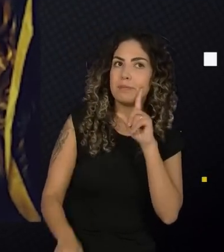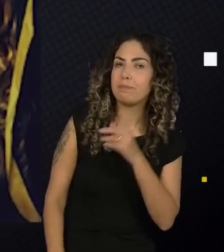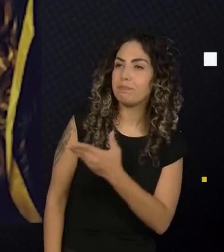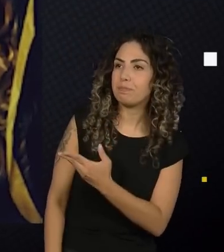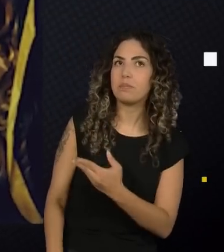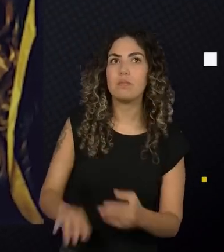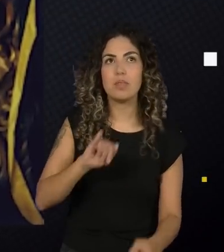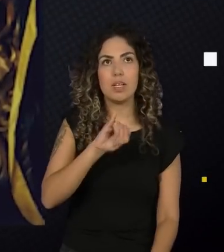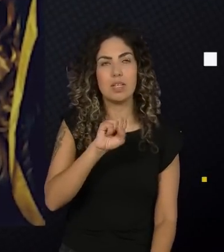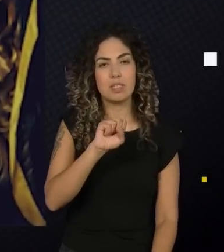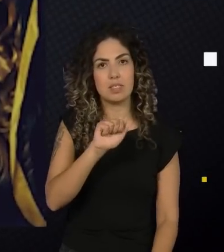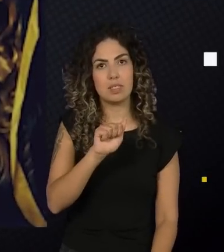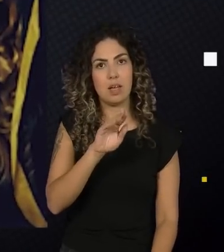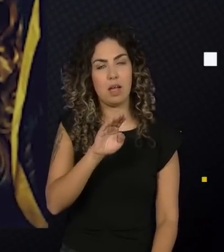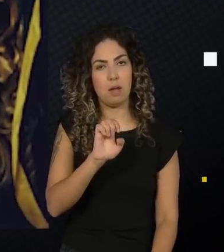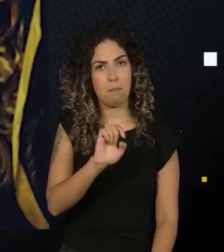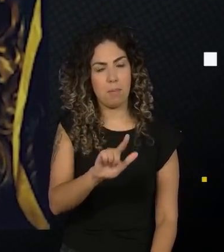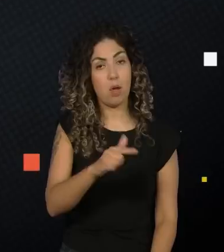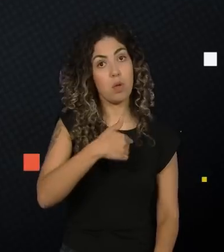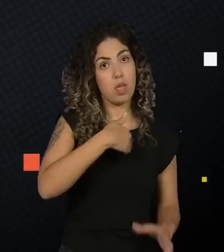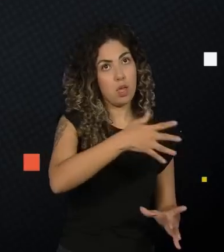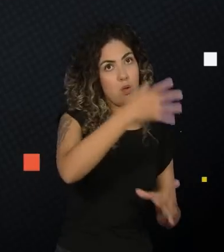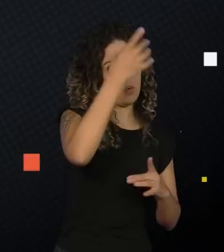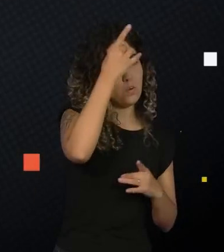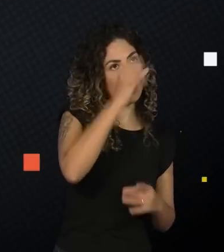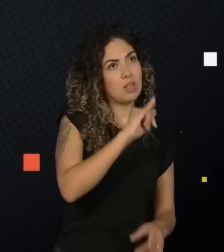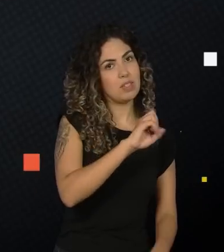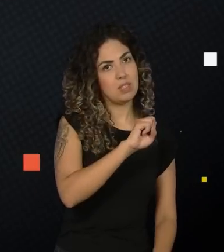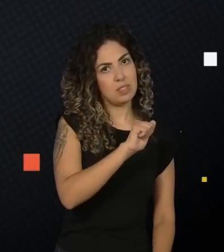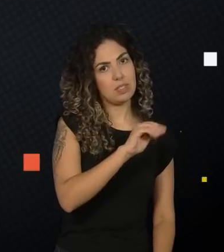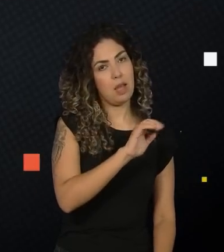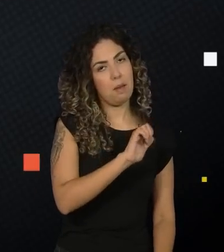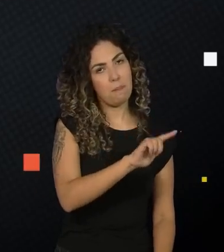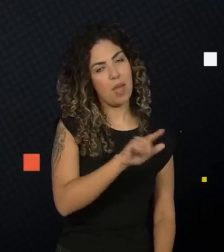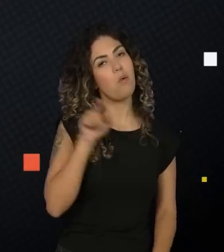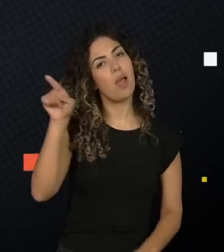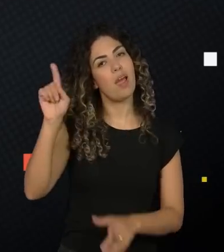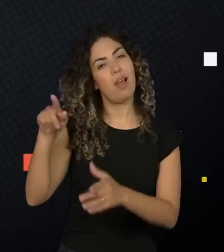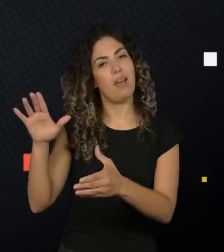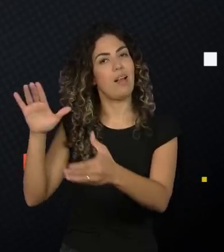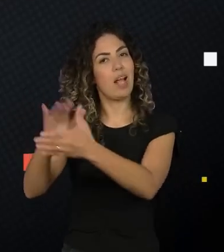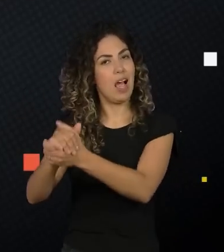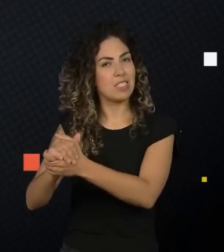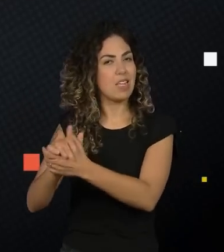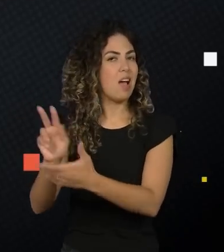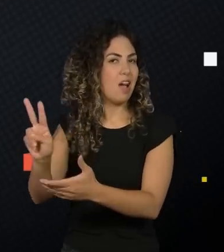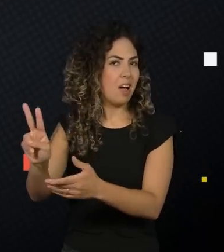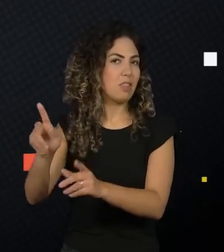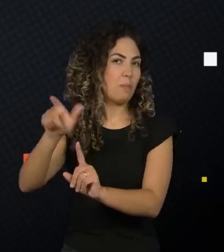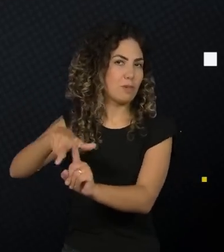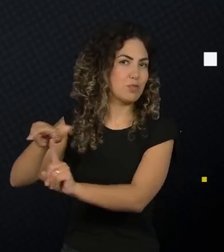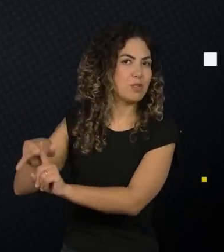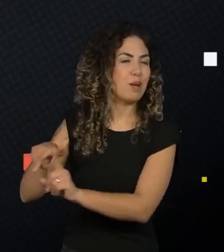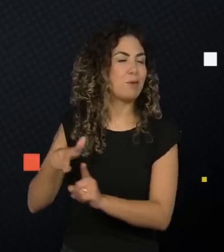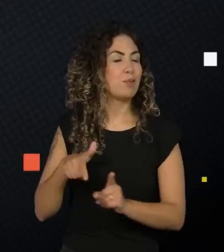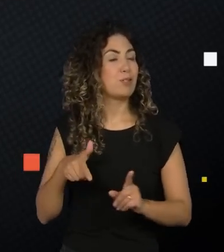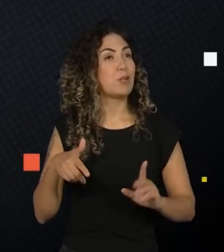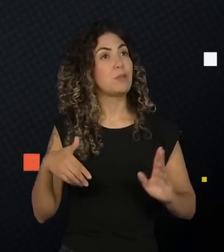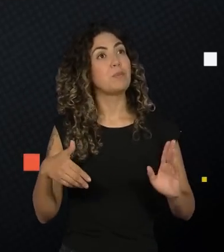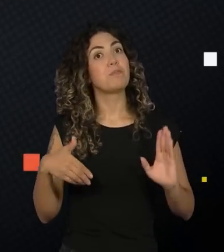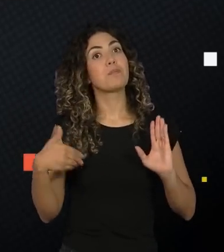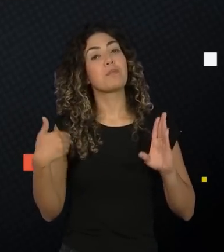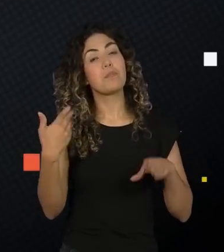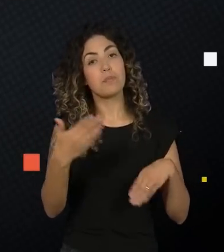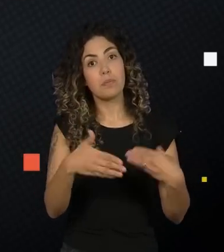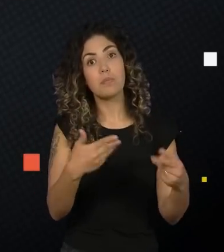ela fazia a Condessa, que era casada com o Conde de, e Depois eu produzi uma peça